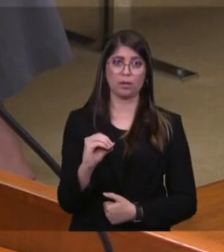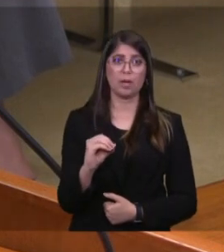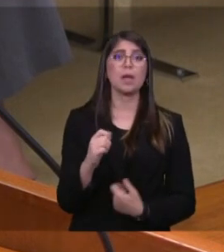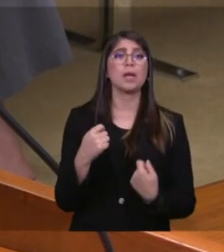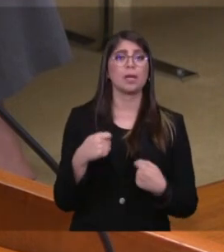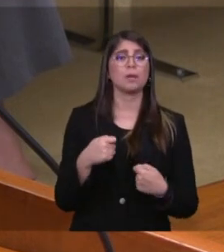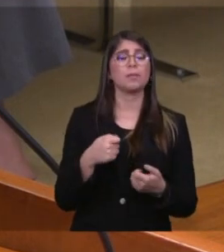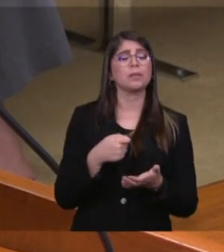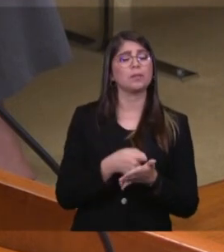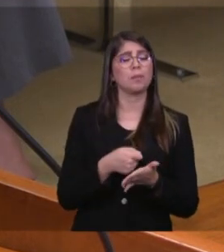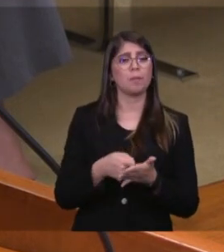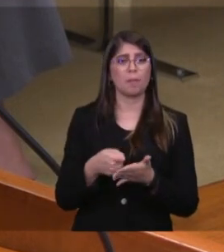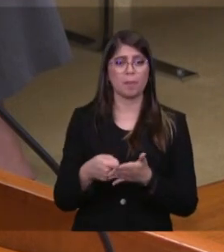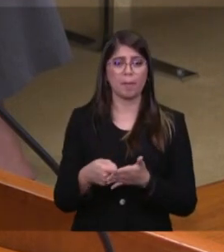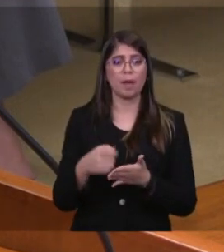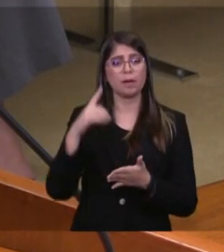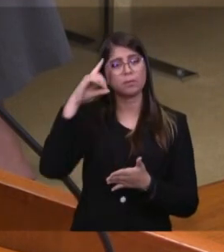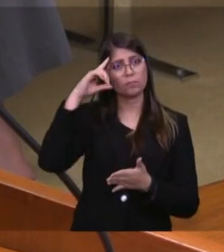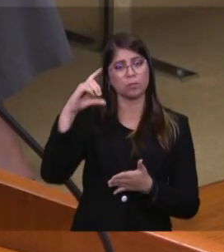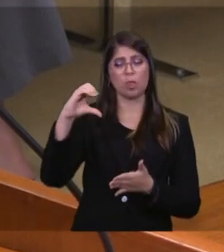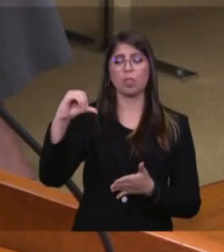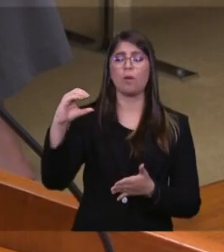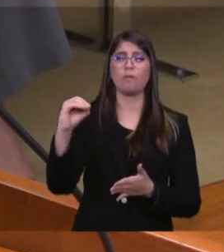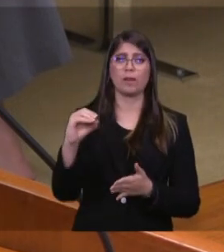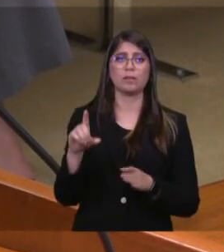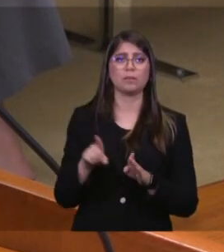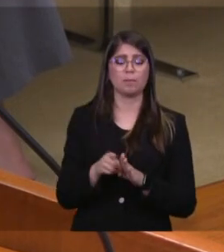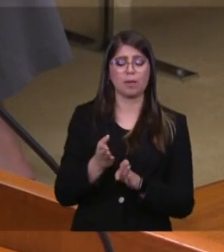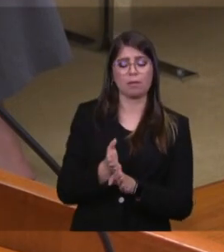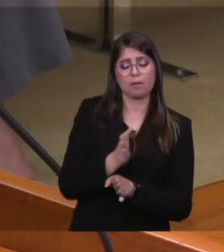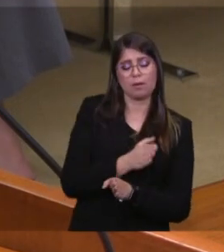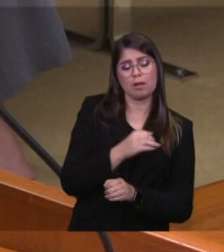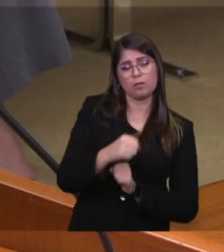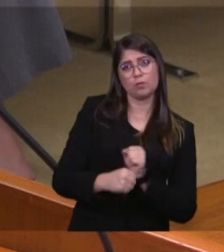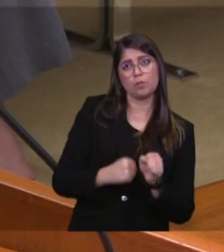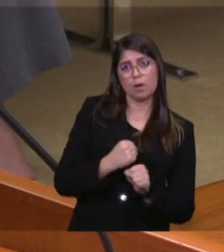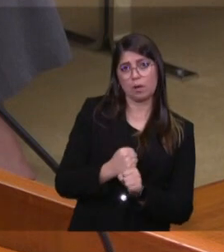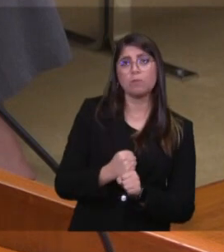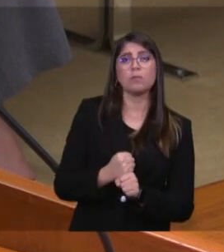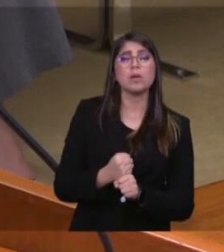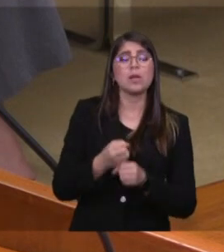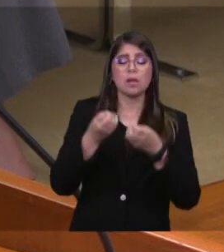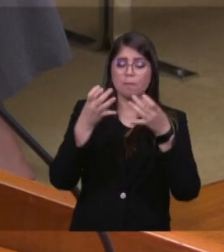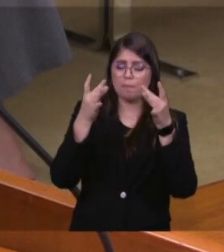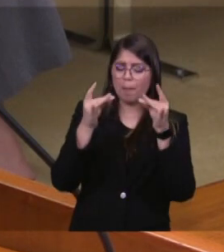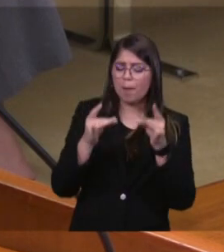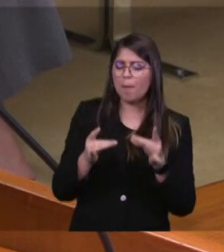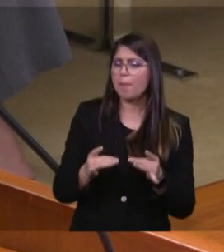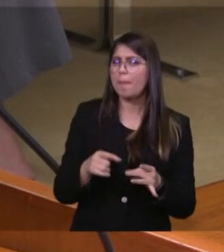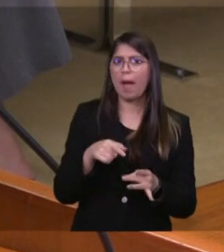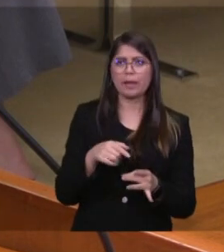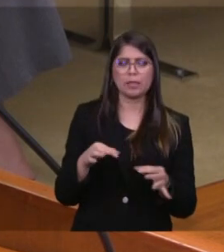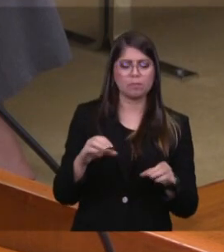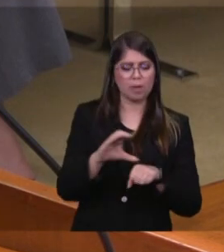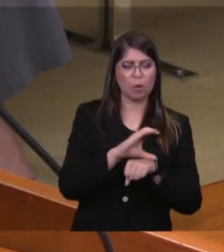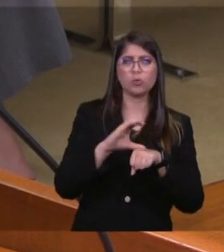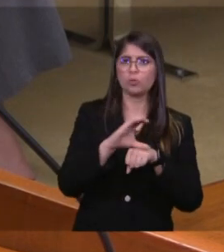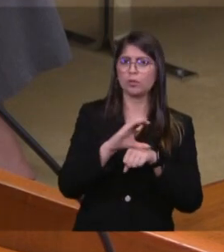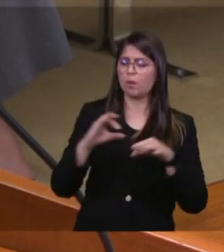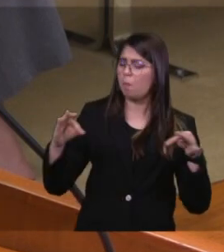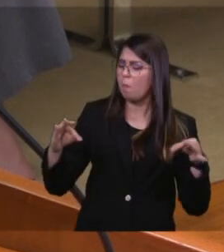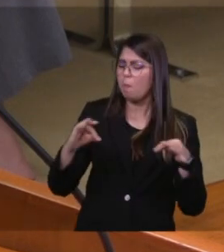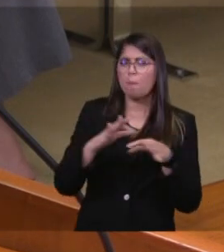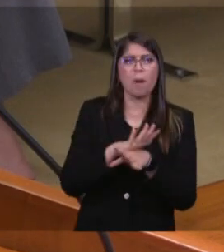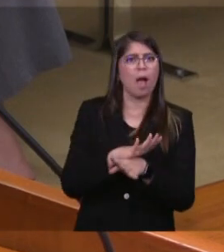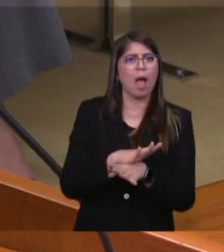cumprir a anterioridade nonagesimal e a anterioridade anual, ela especifica. Ali tem eficácia plena. Legislação ordinária, extraordinária,